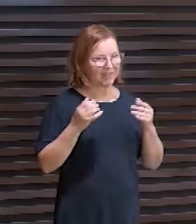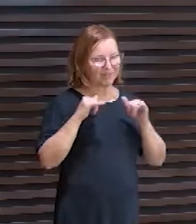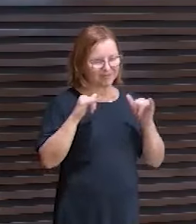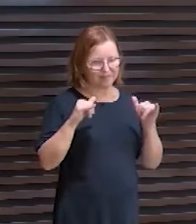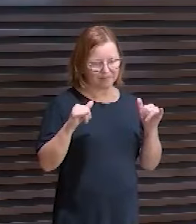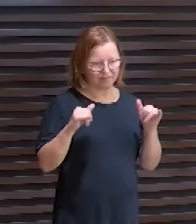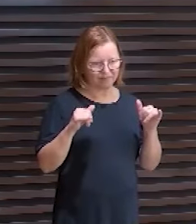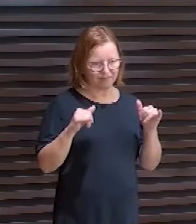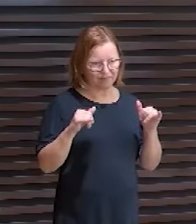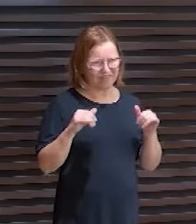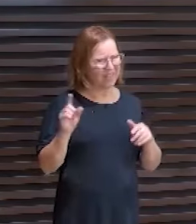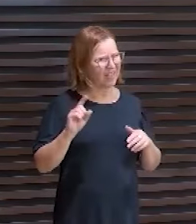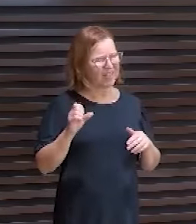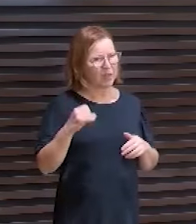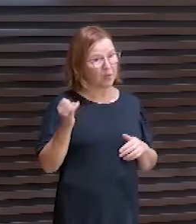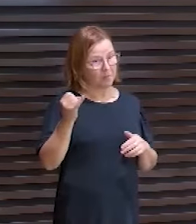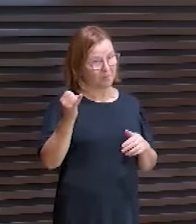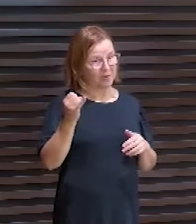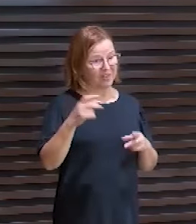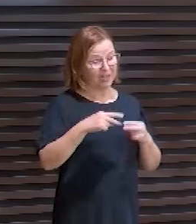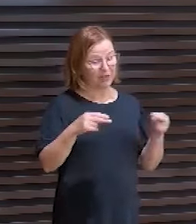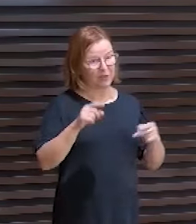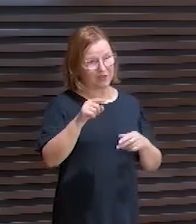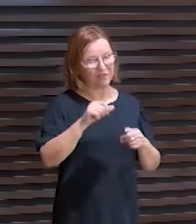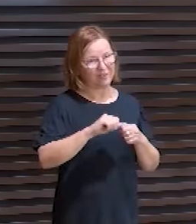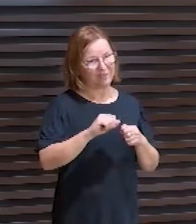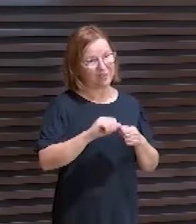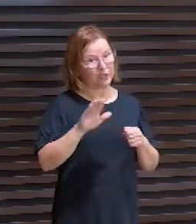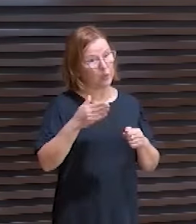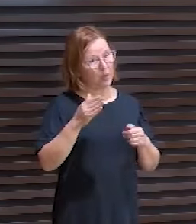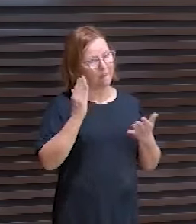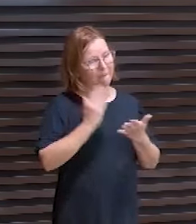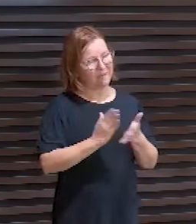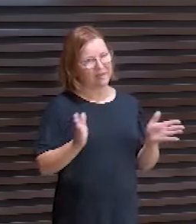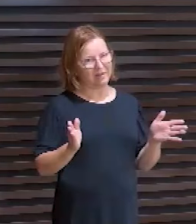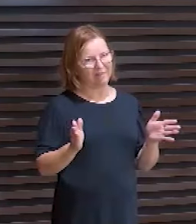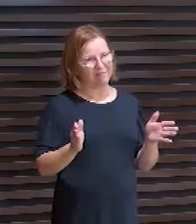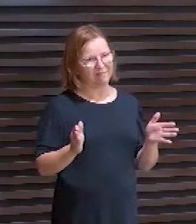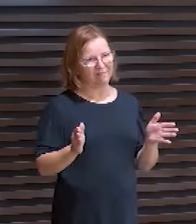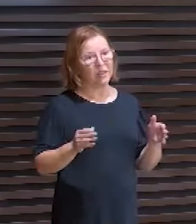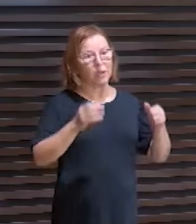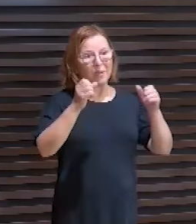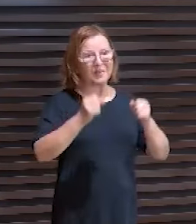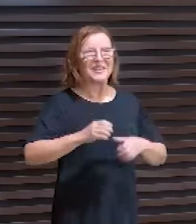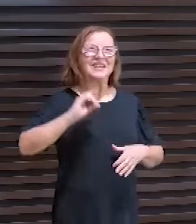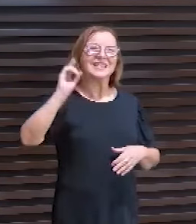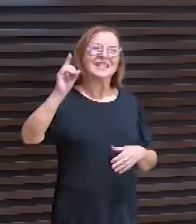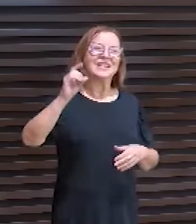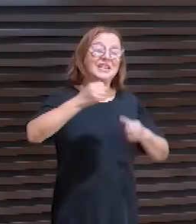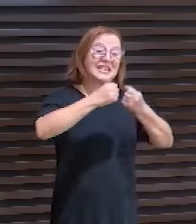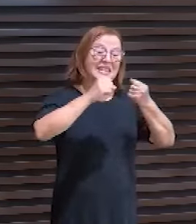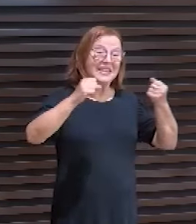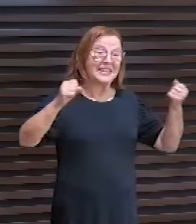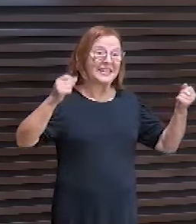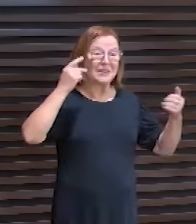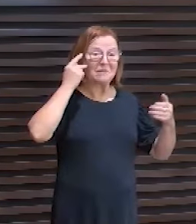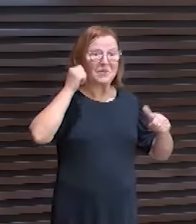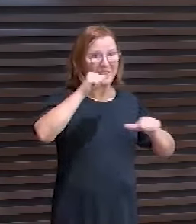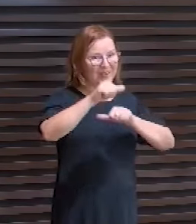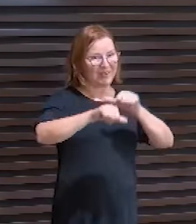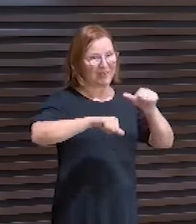você faz ou deixa de fazer o poder de Deus é grande o suficiente para